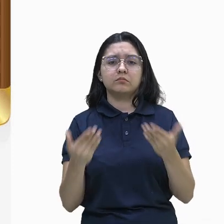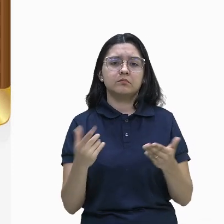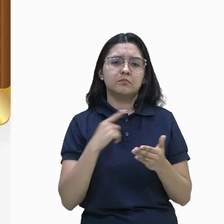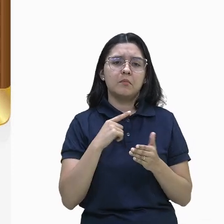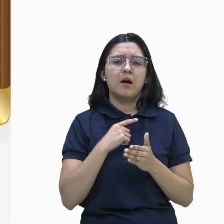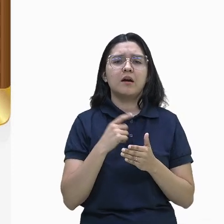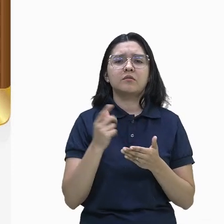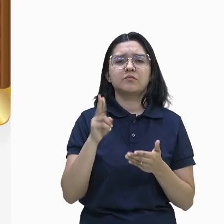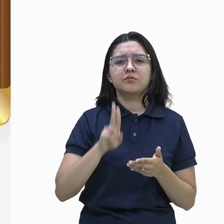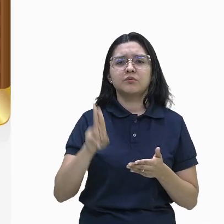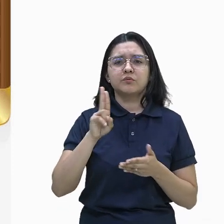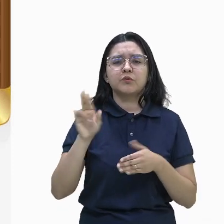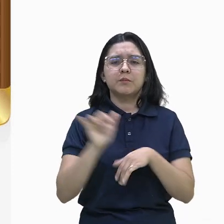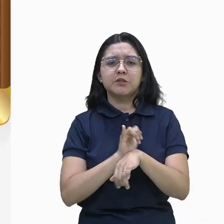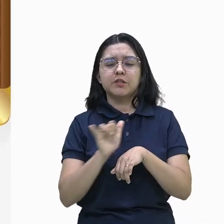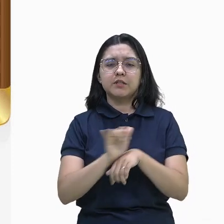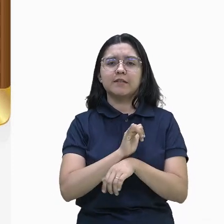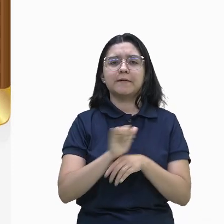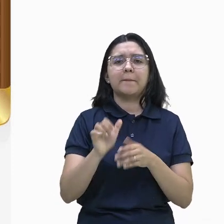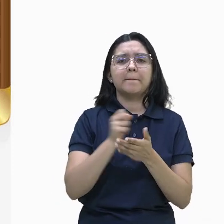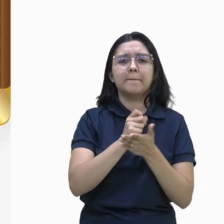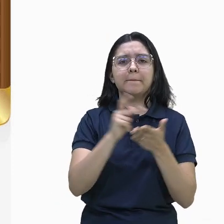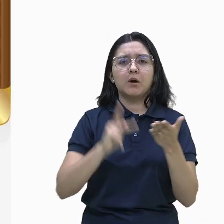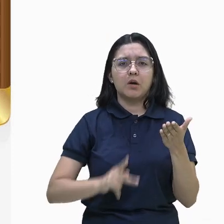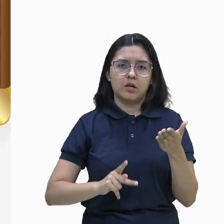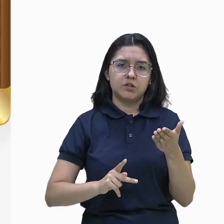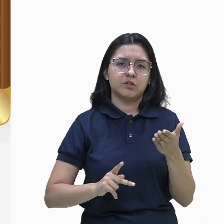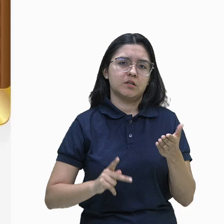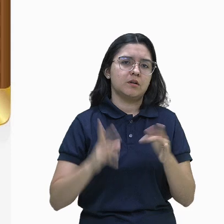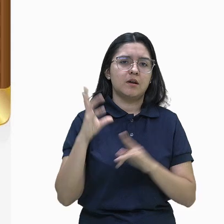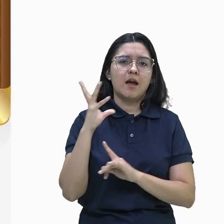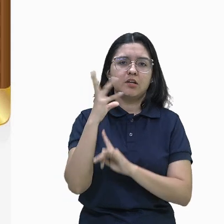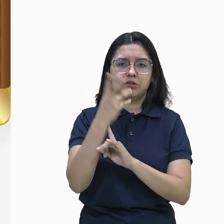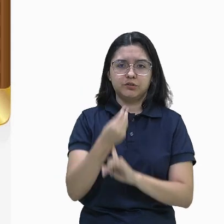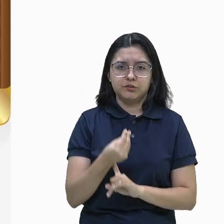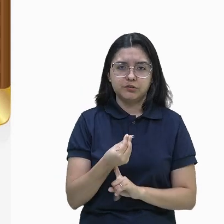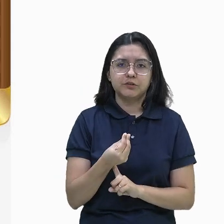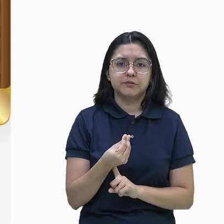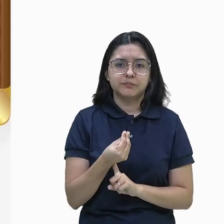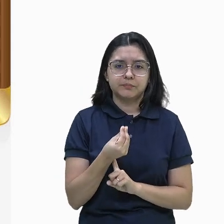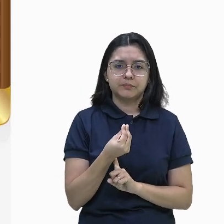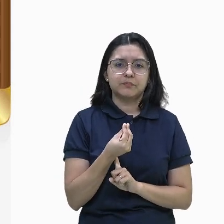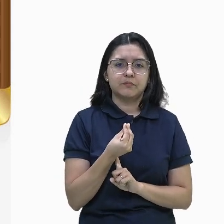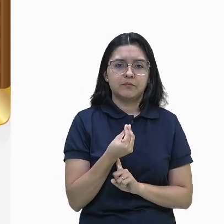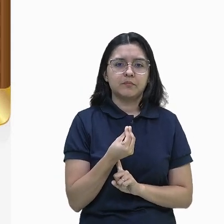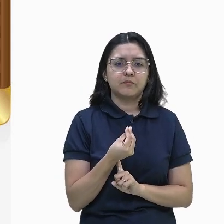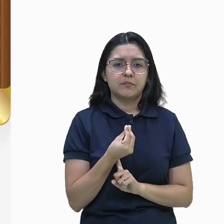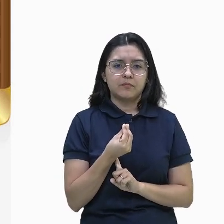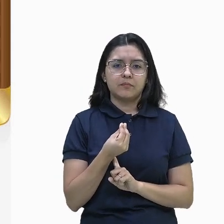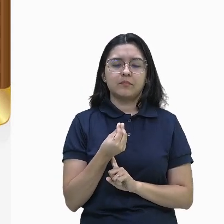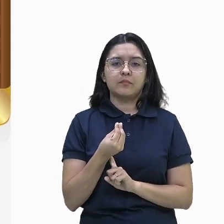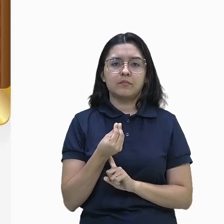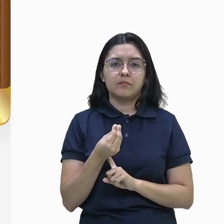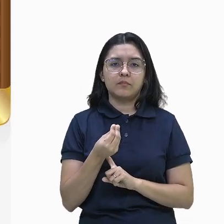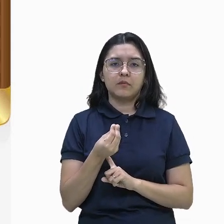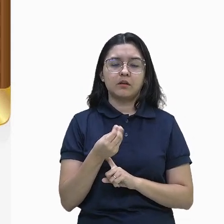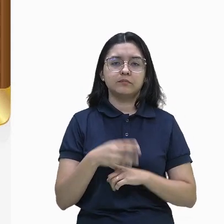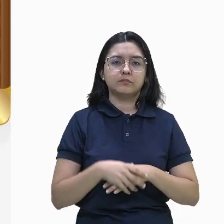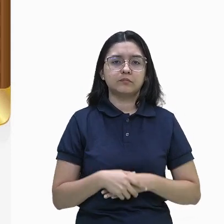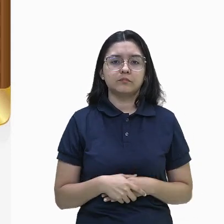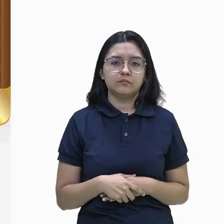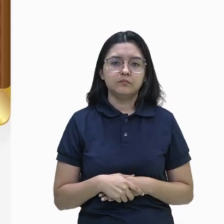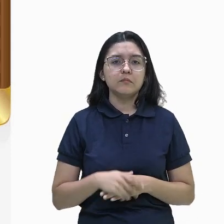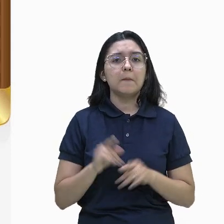mais poética, uma forma mais artística, sem perder a